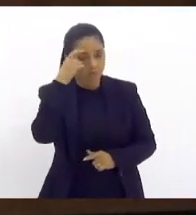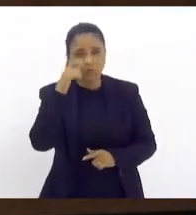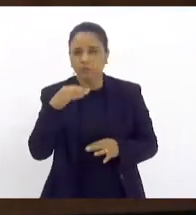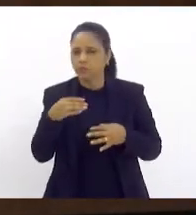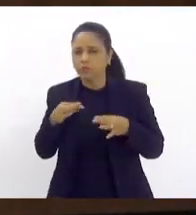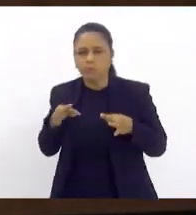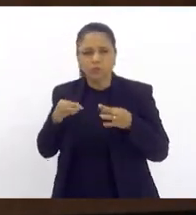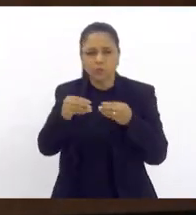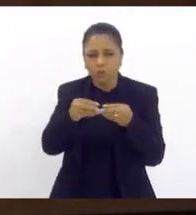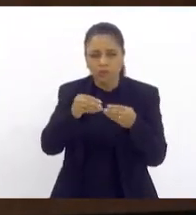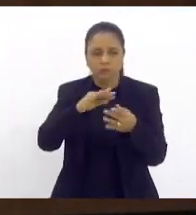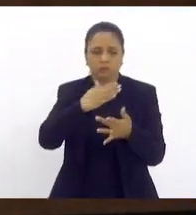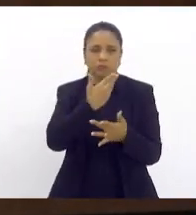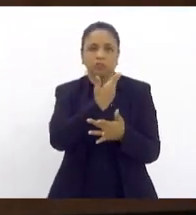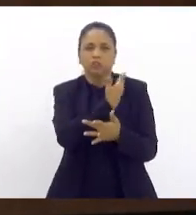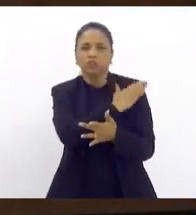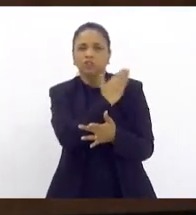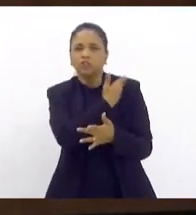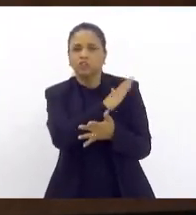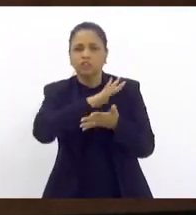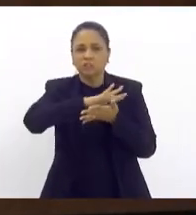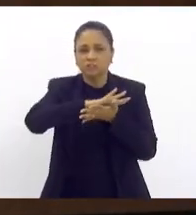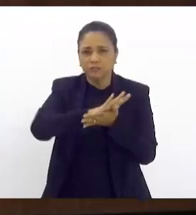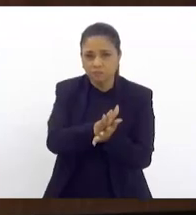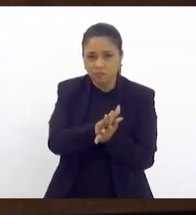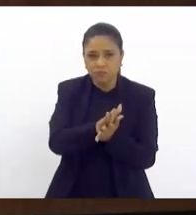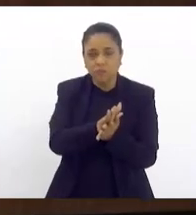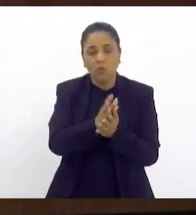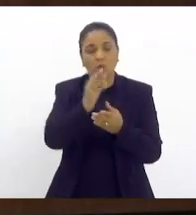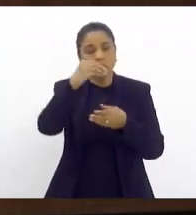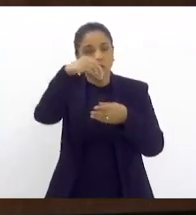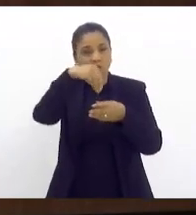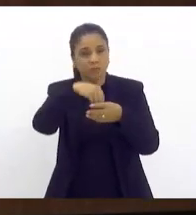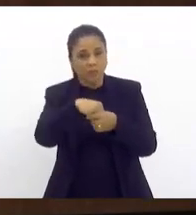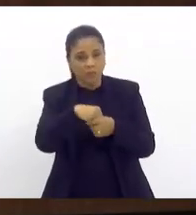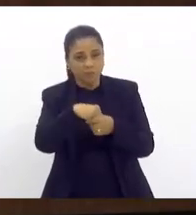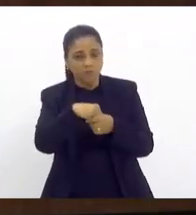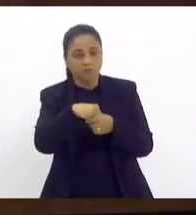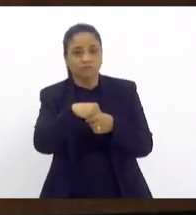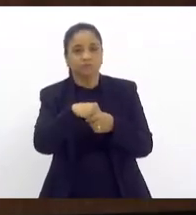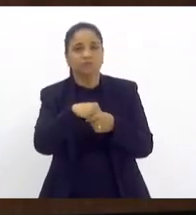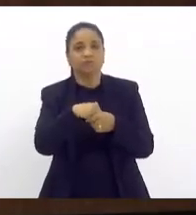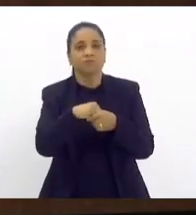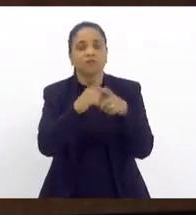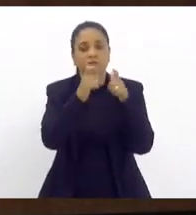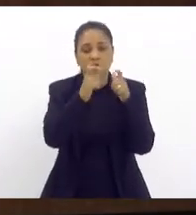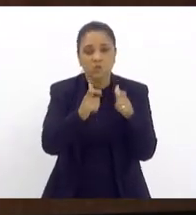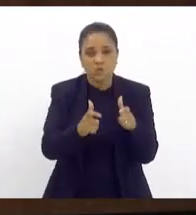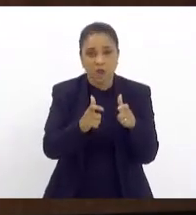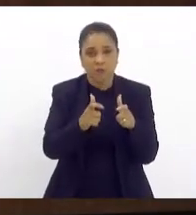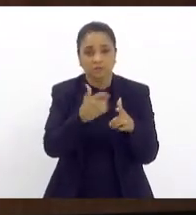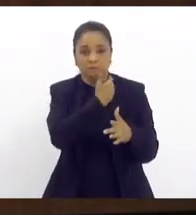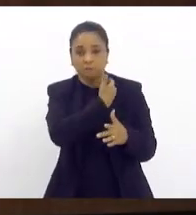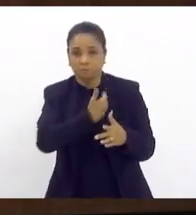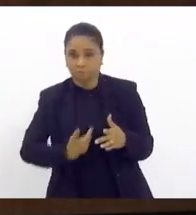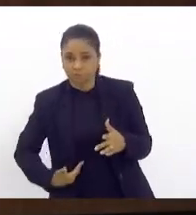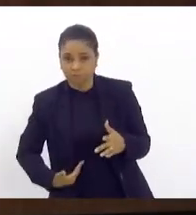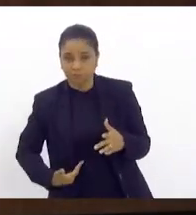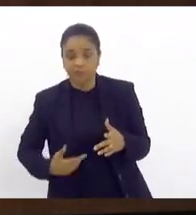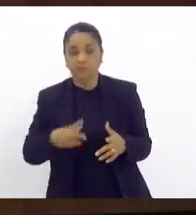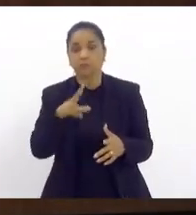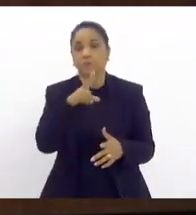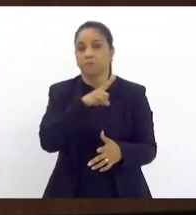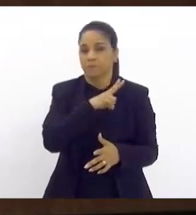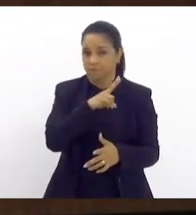discriminação que ocorra no estabelecimentos públicos e privados e o projeto encontrou forte resistência